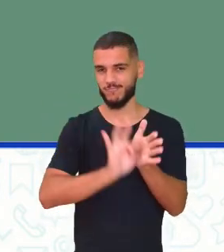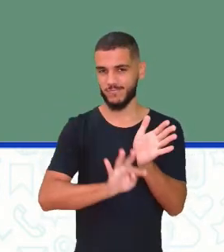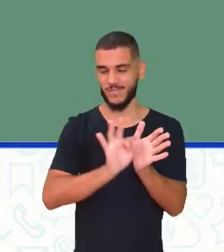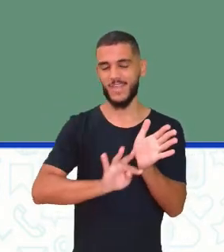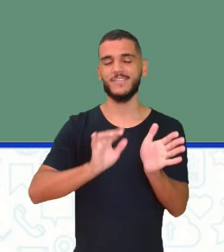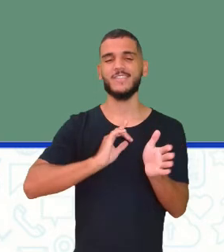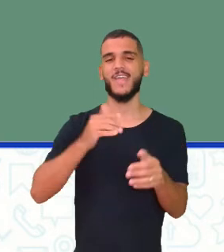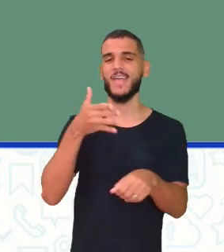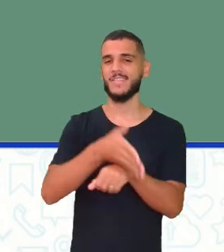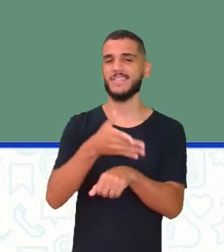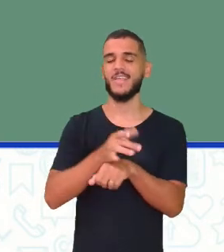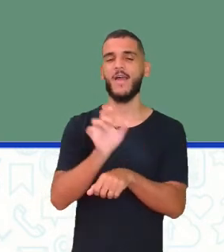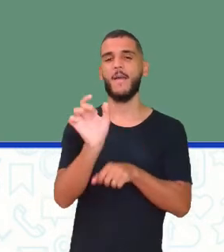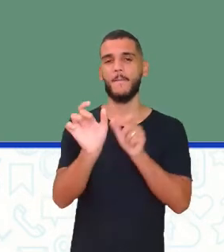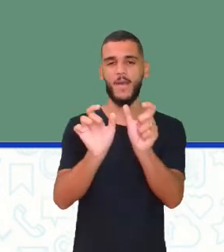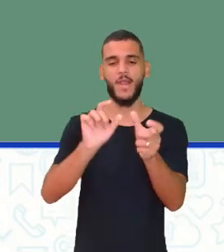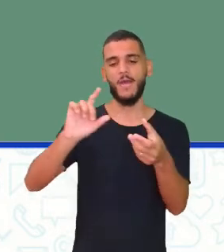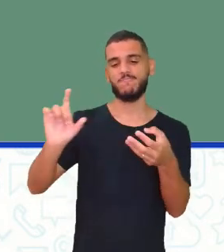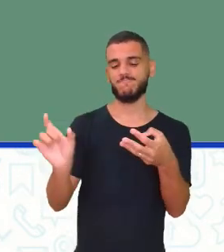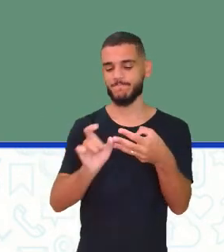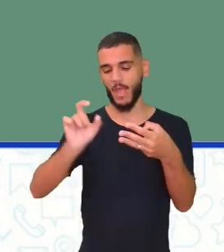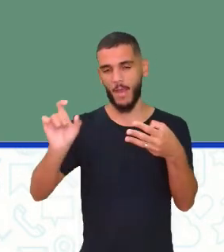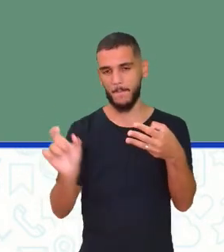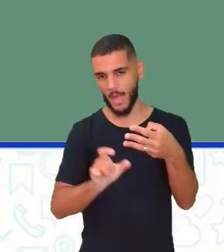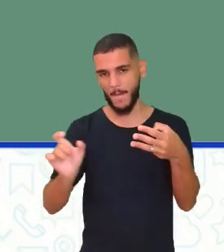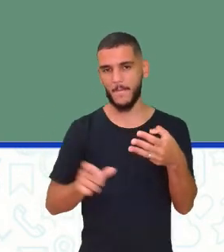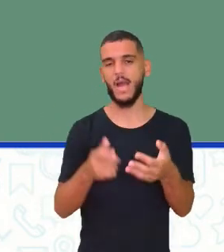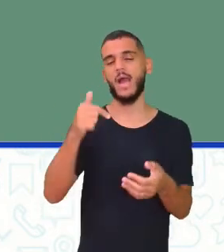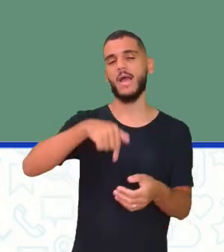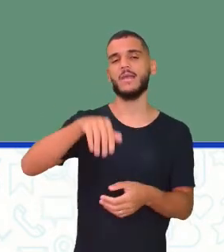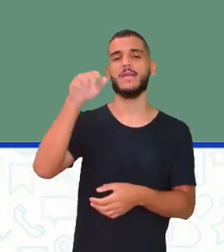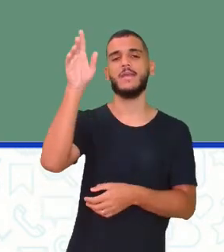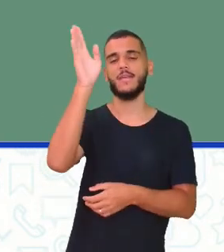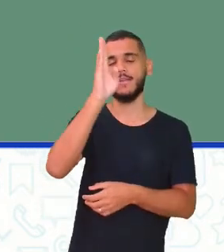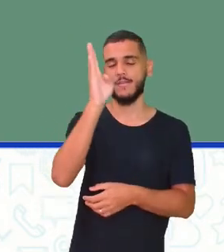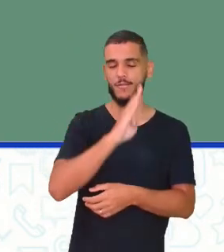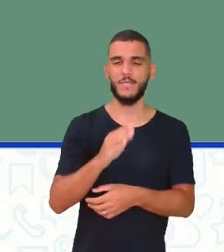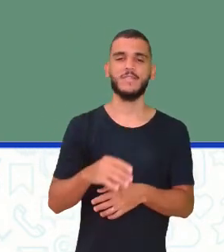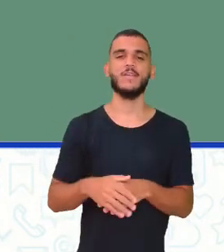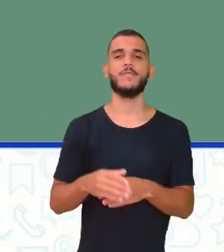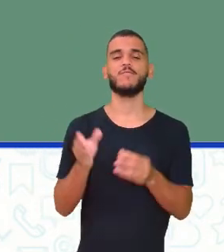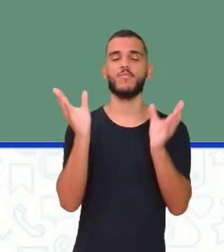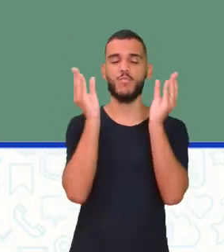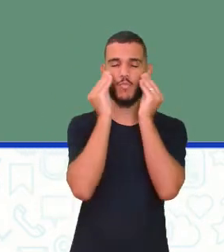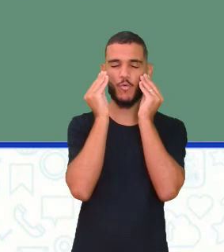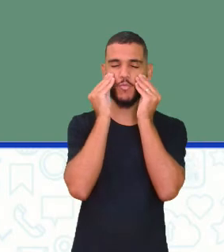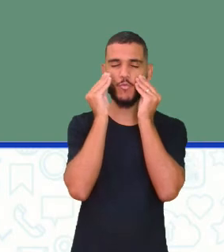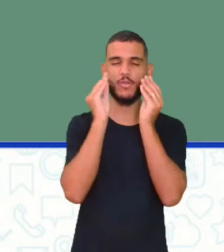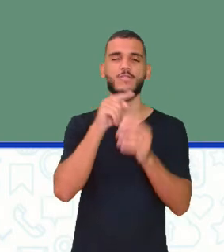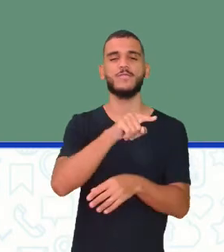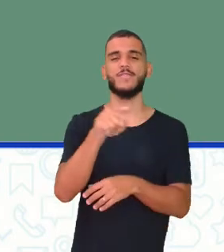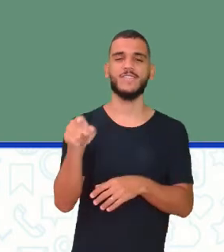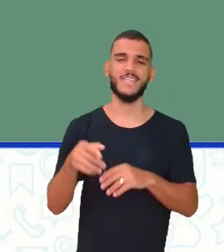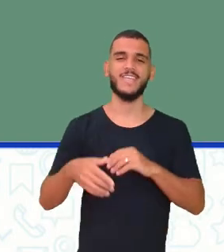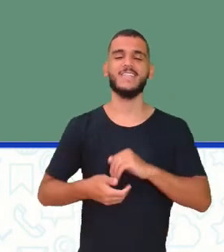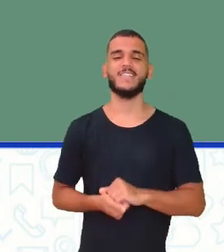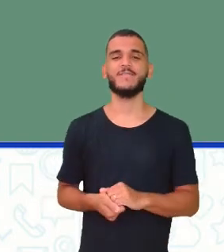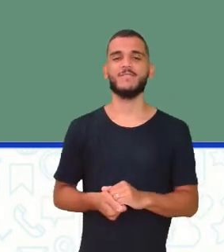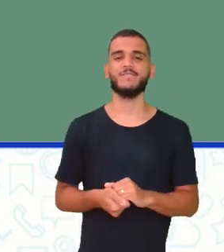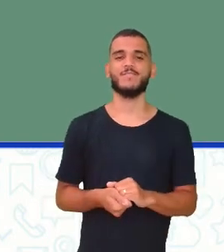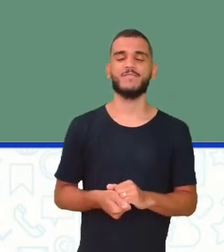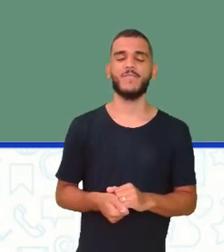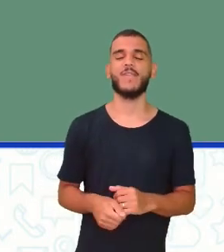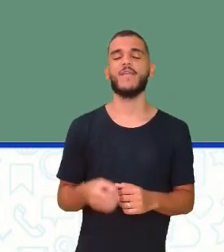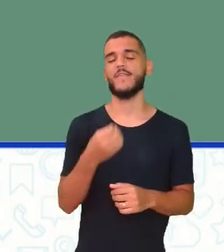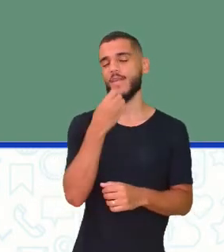foram sendo inseridas na nossa língua portuguesa. Então, um cheiro no coração de vocês, não é?